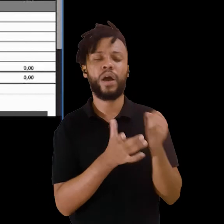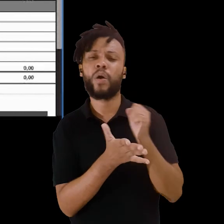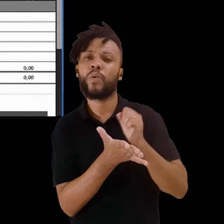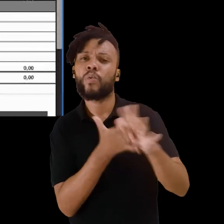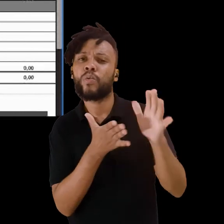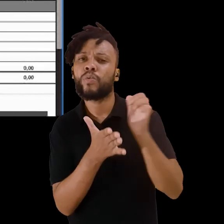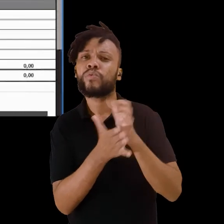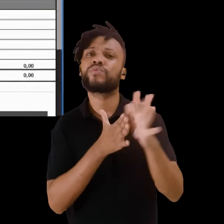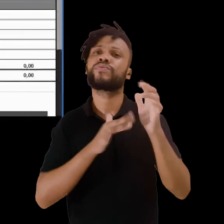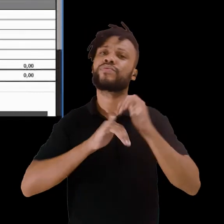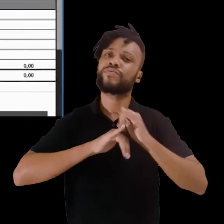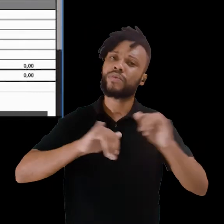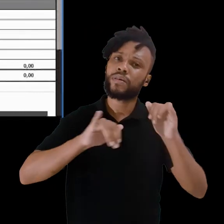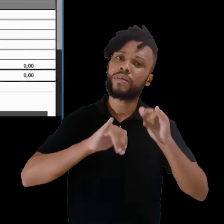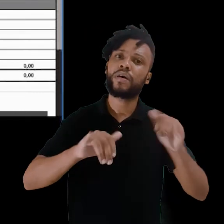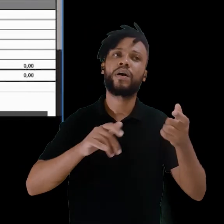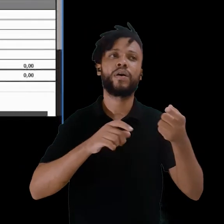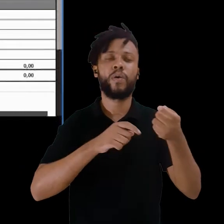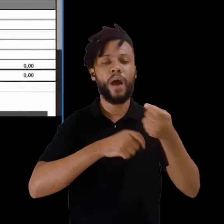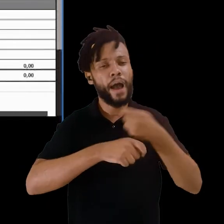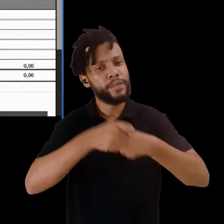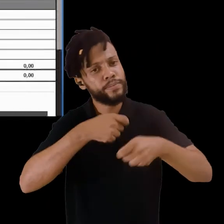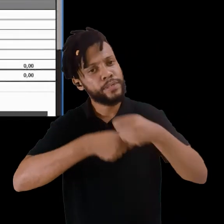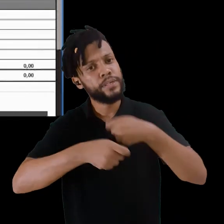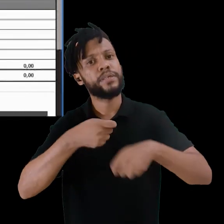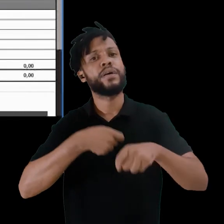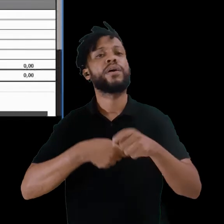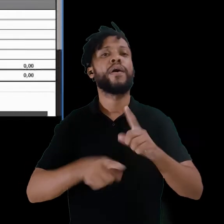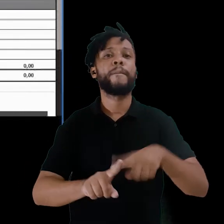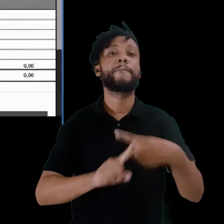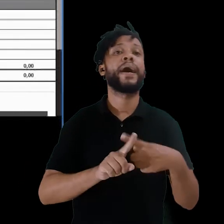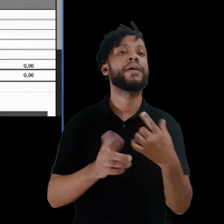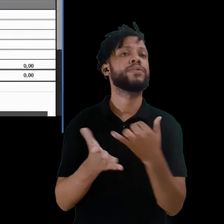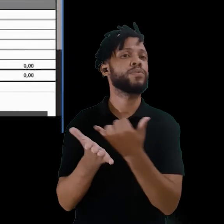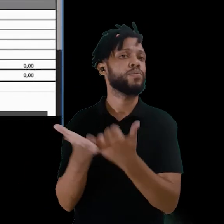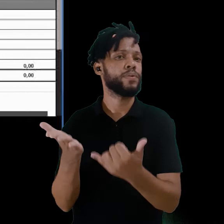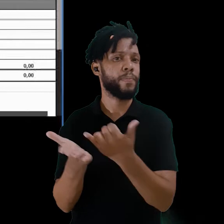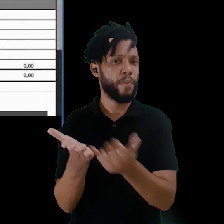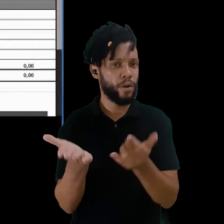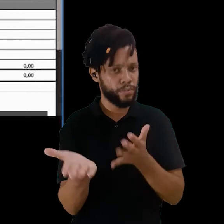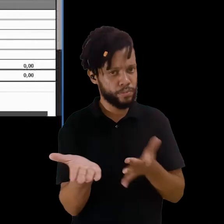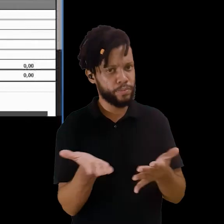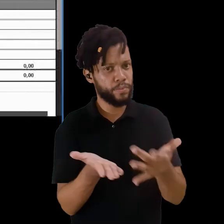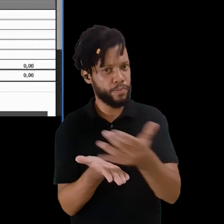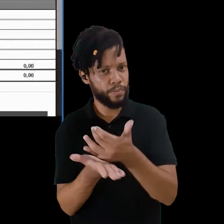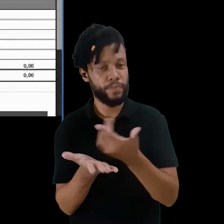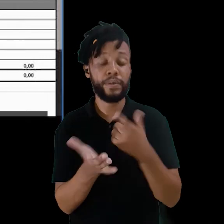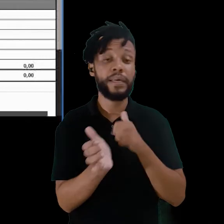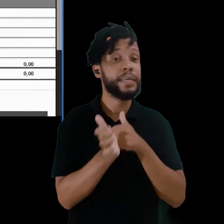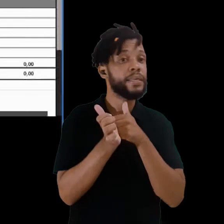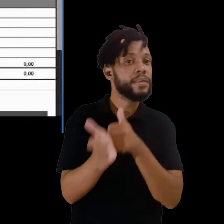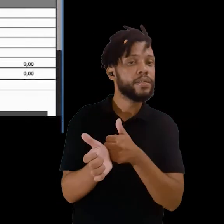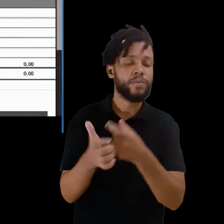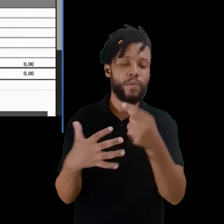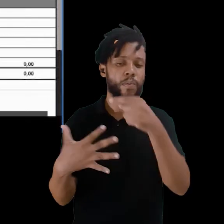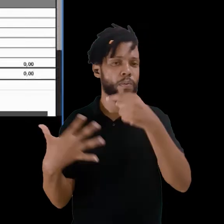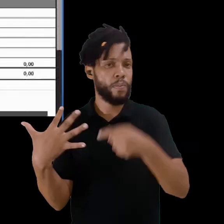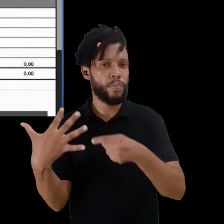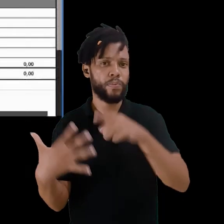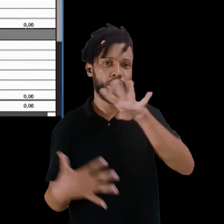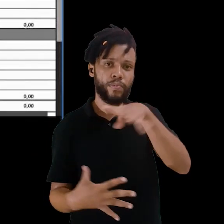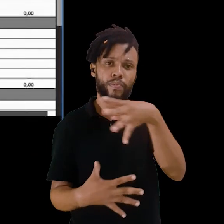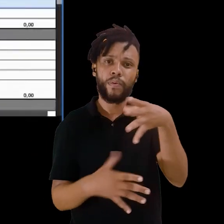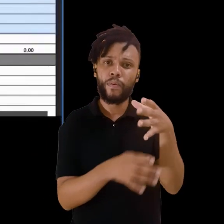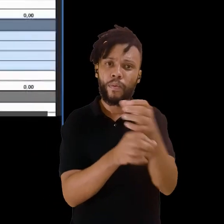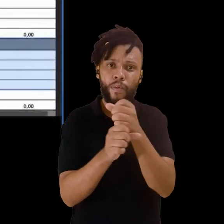custos de divulgação, despesas administrativas e os impostos, tá? Então, você seguindo aqui as orientações